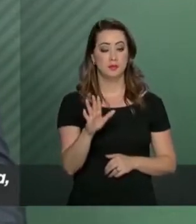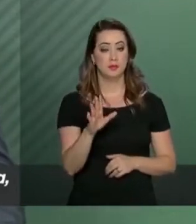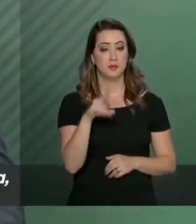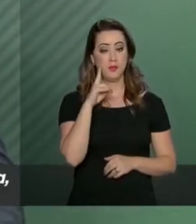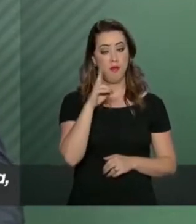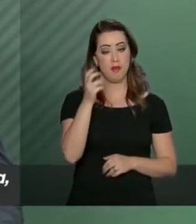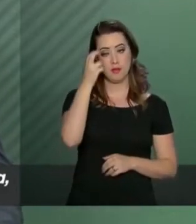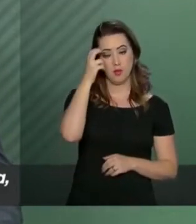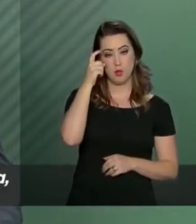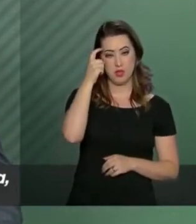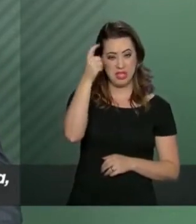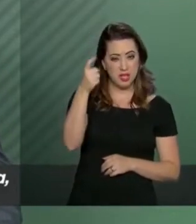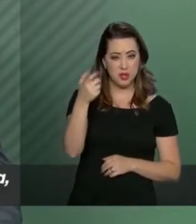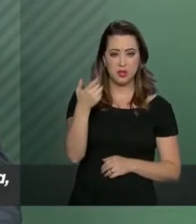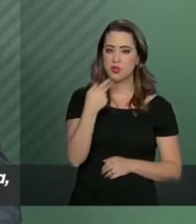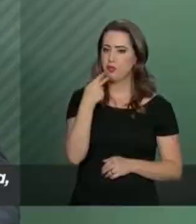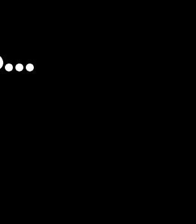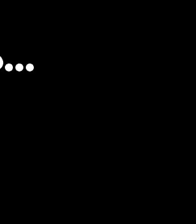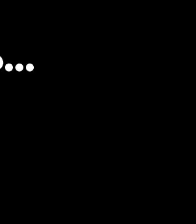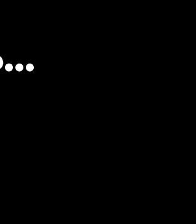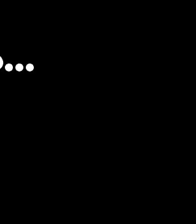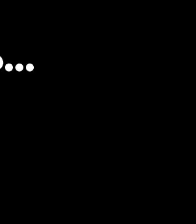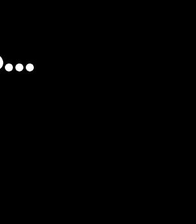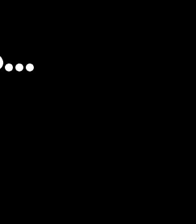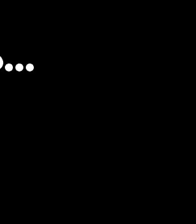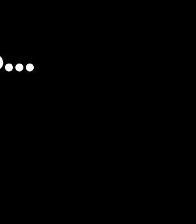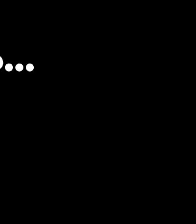Avaliações de inteligência nós não comentamos.